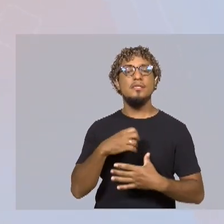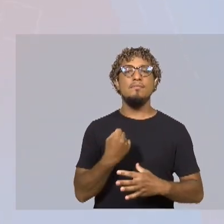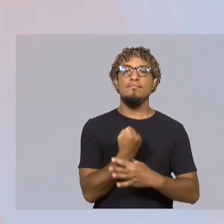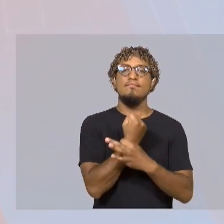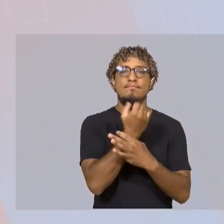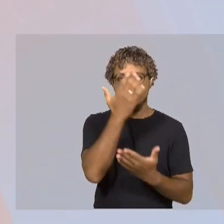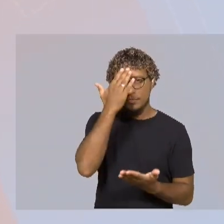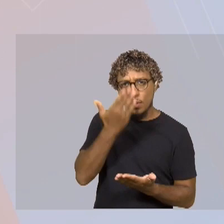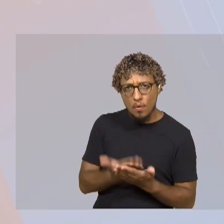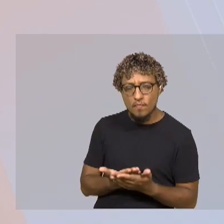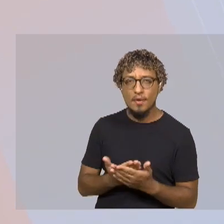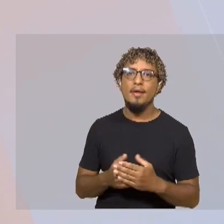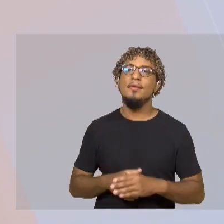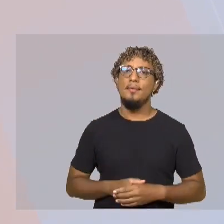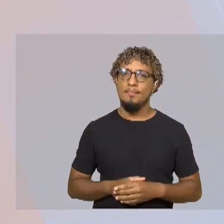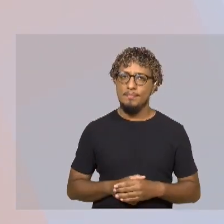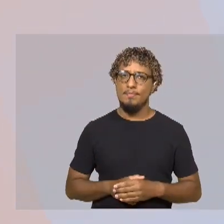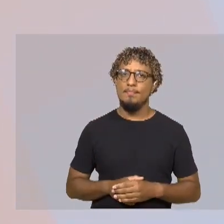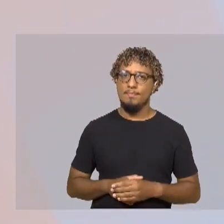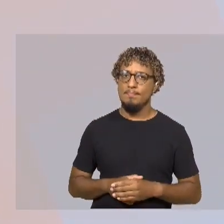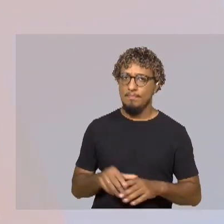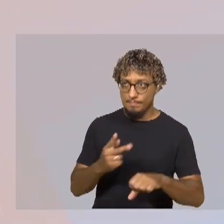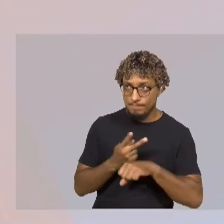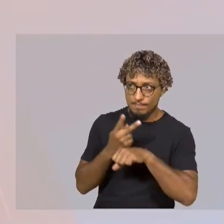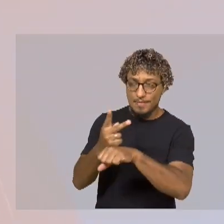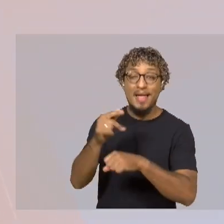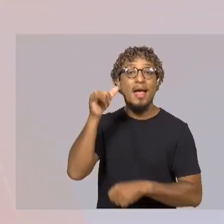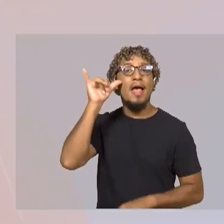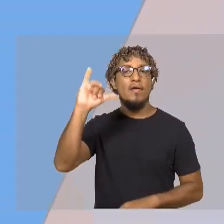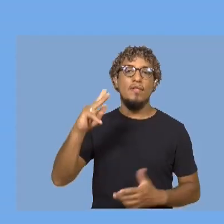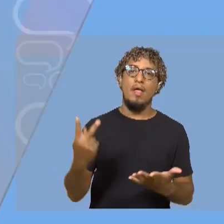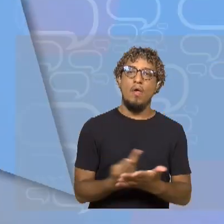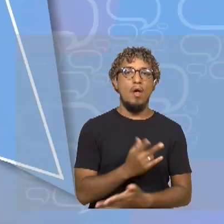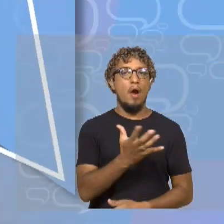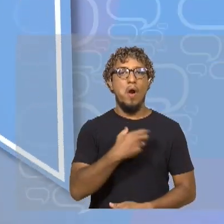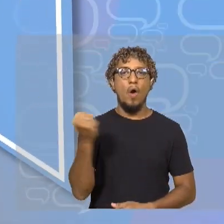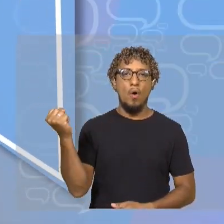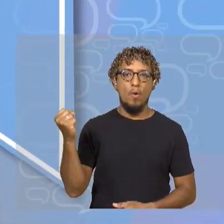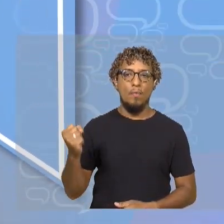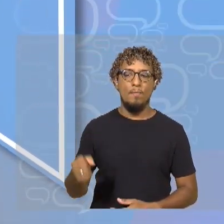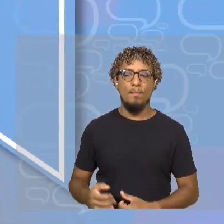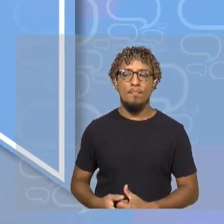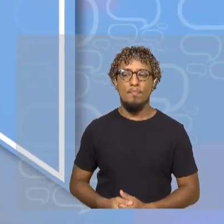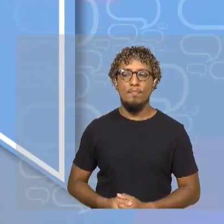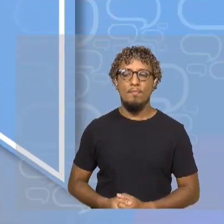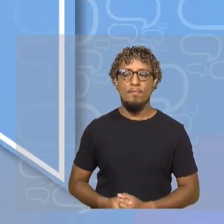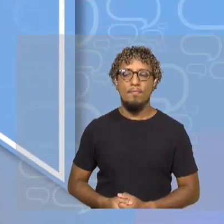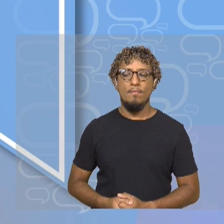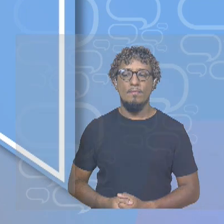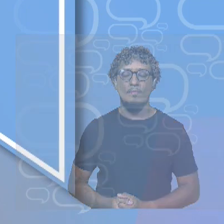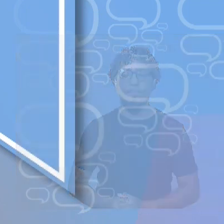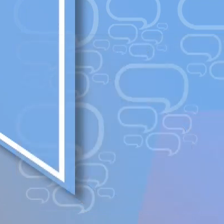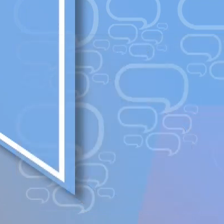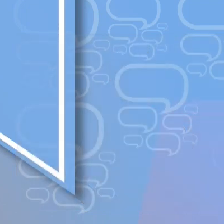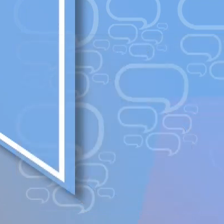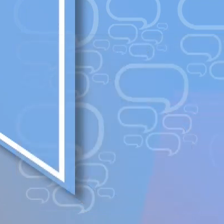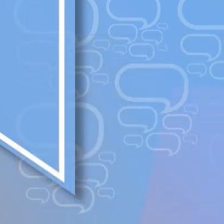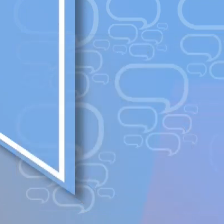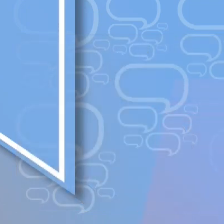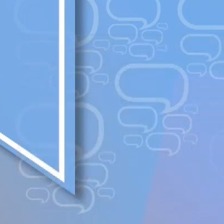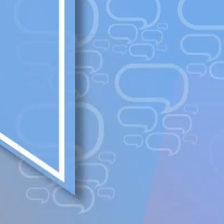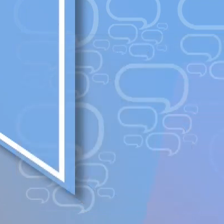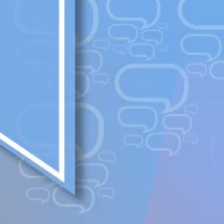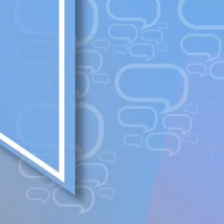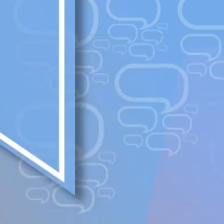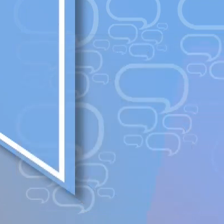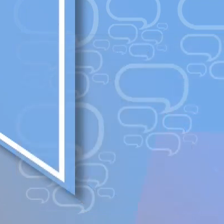mais confiança nesse, para você evitar de cair num golpe. A companhia aérea mudou o meu